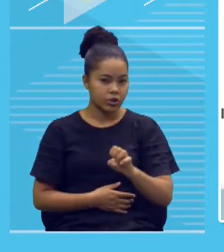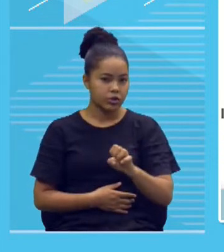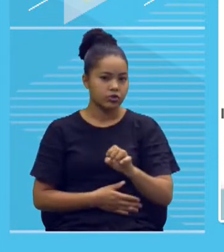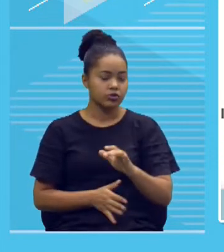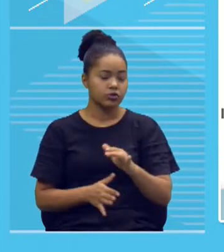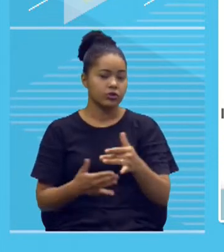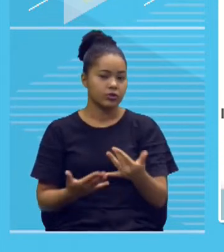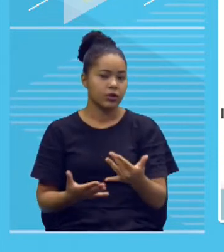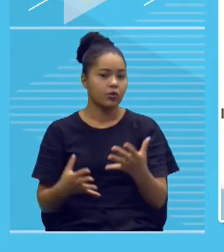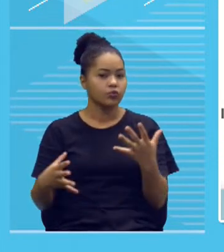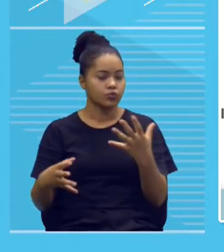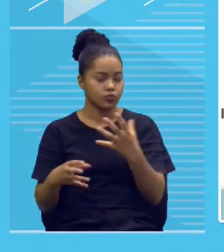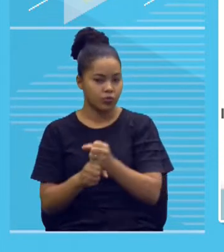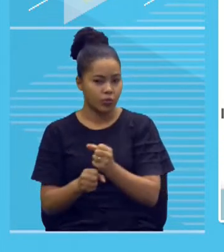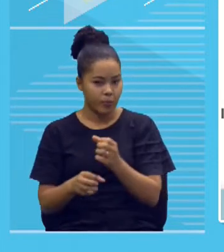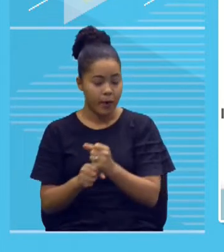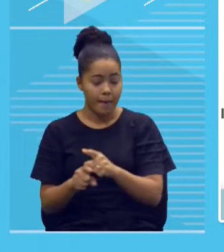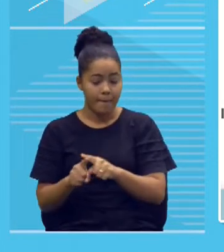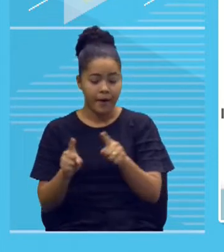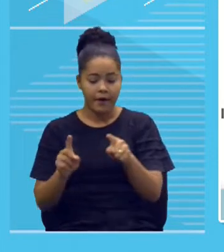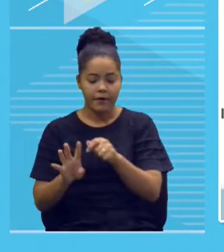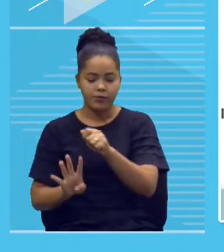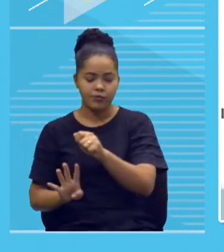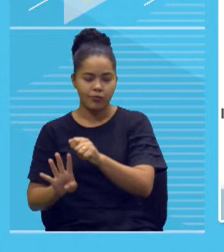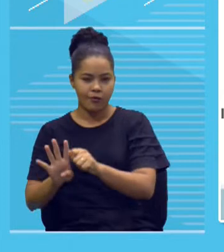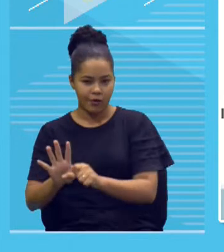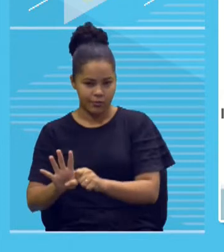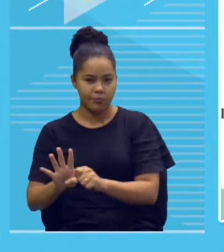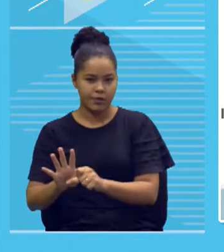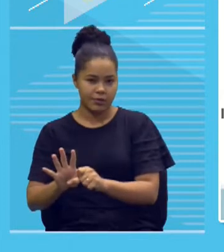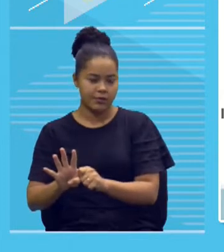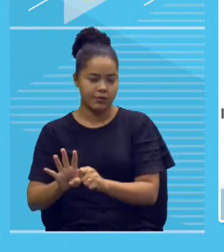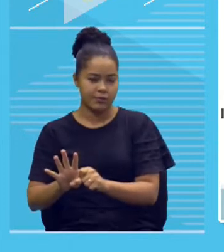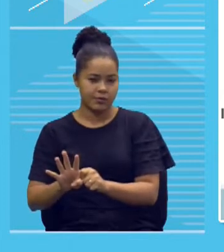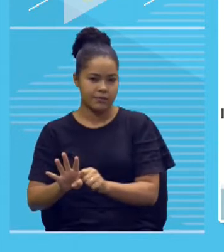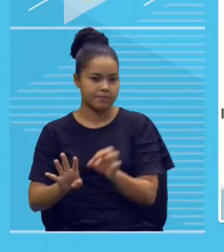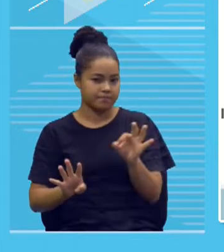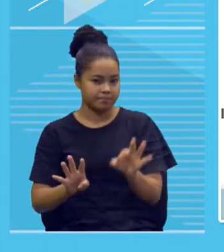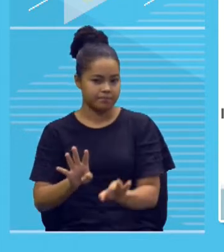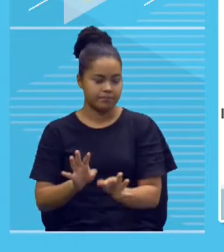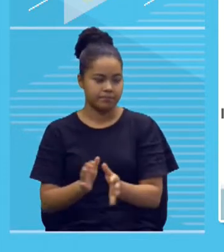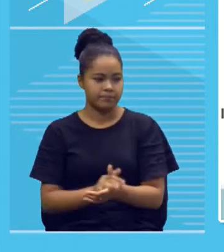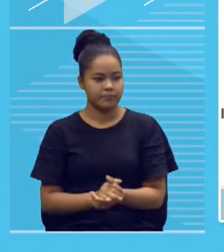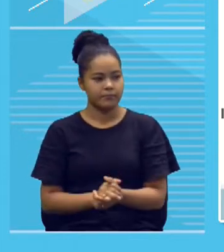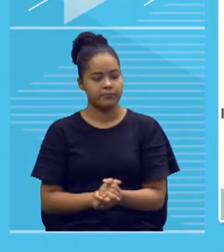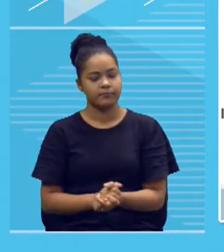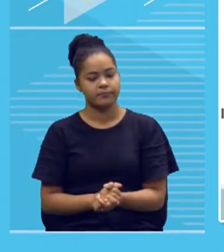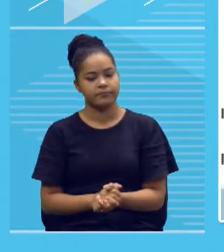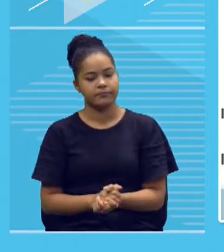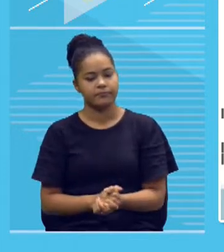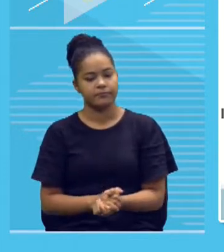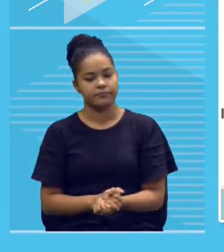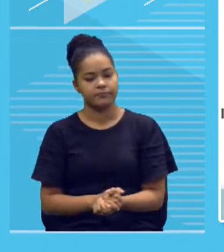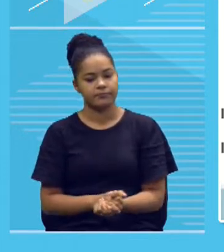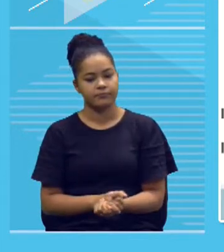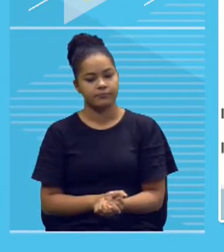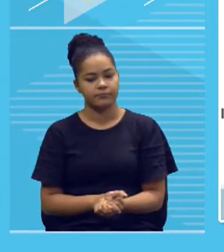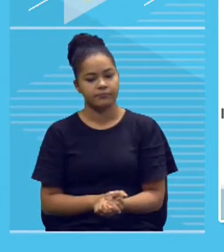meses professor o próximo a e ele quer que eu acho